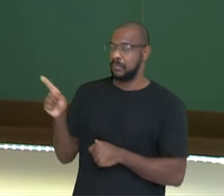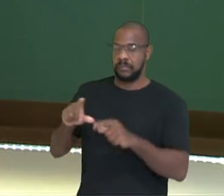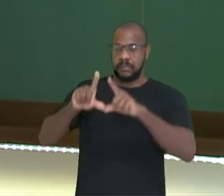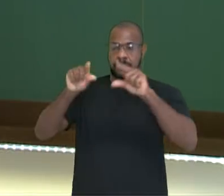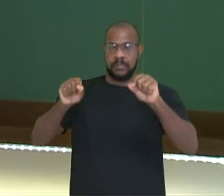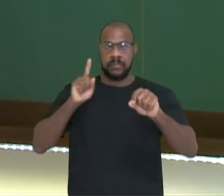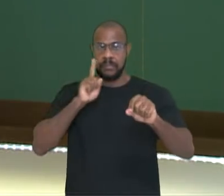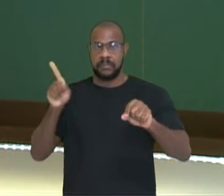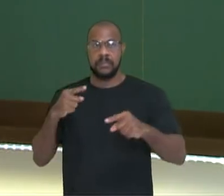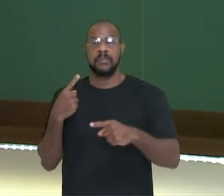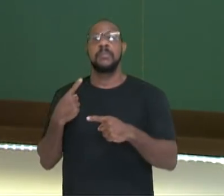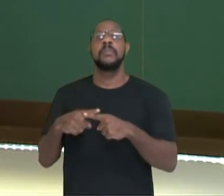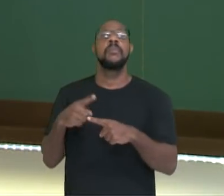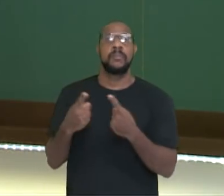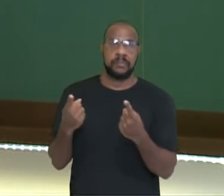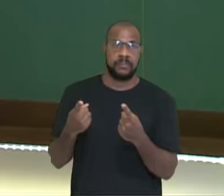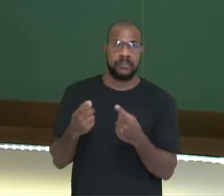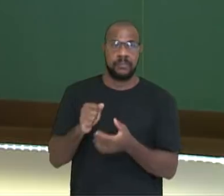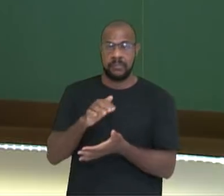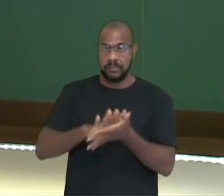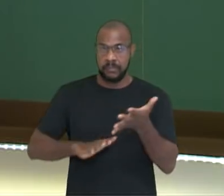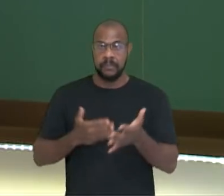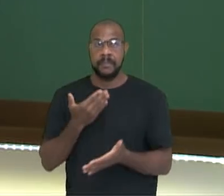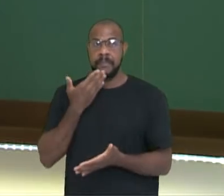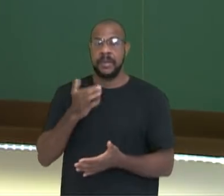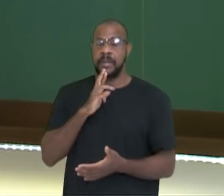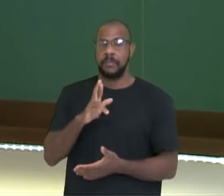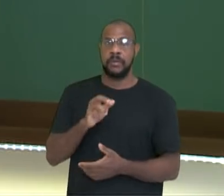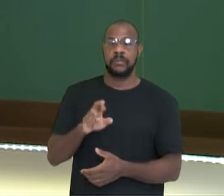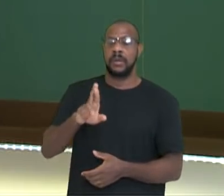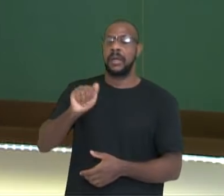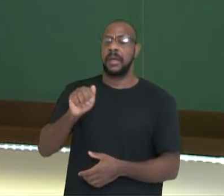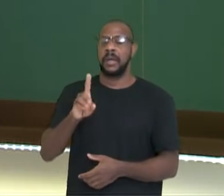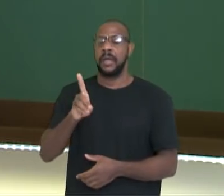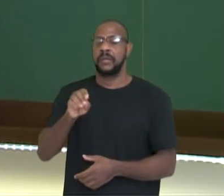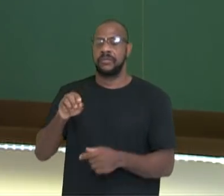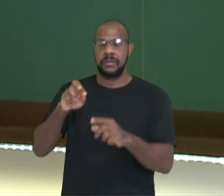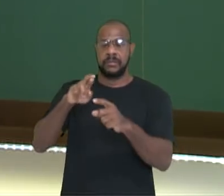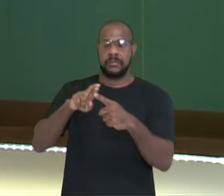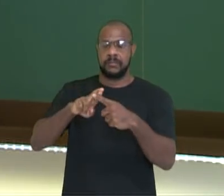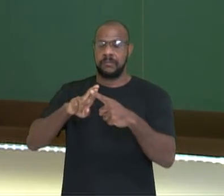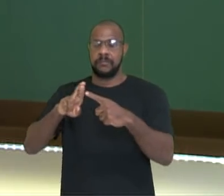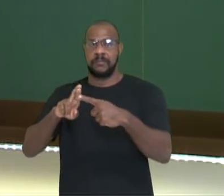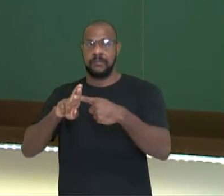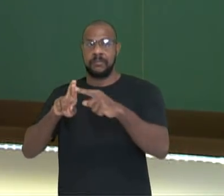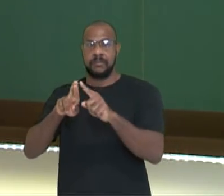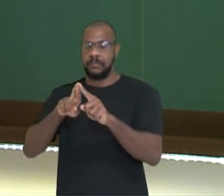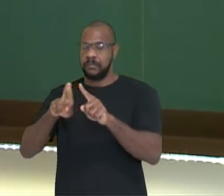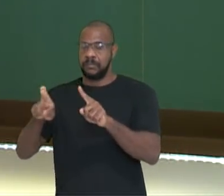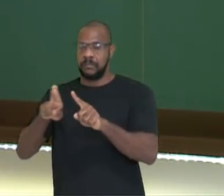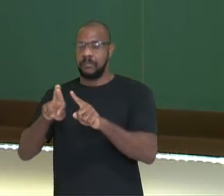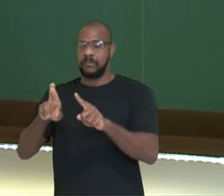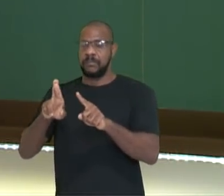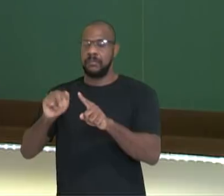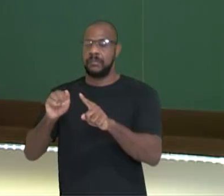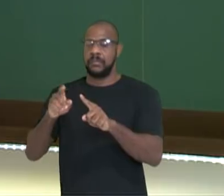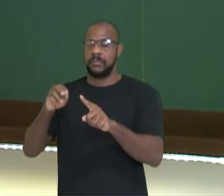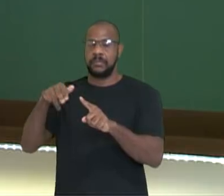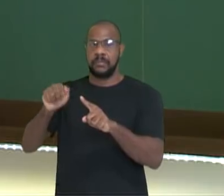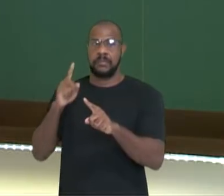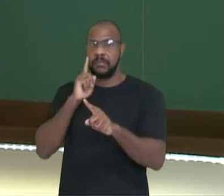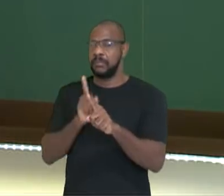o exercício pede a resposta em radianos, tá? Então, aqui eu deixei já indicado para vocês, 30 graus é π sobre